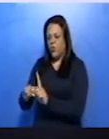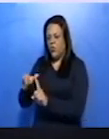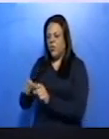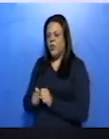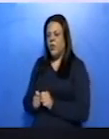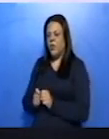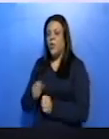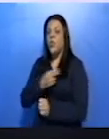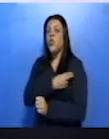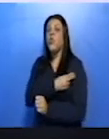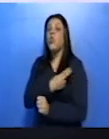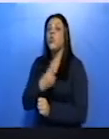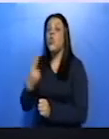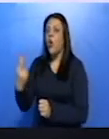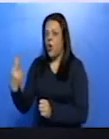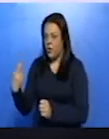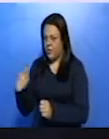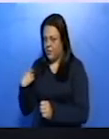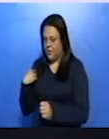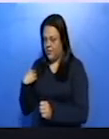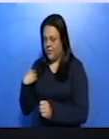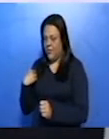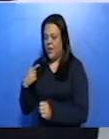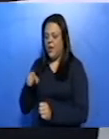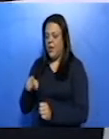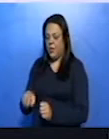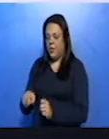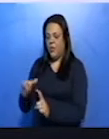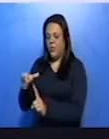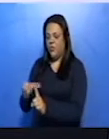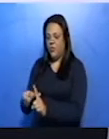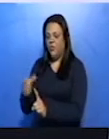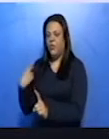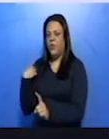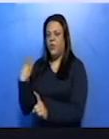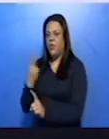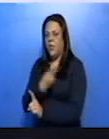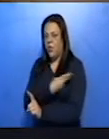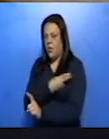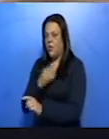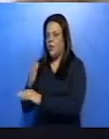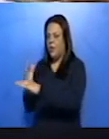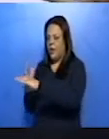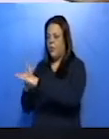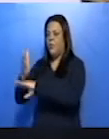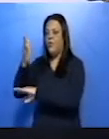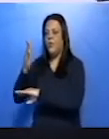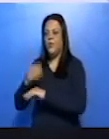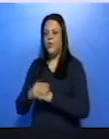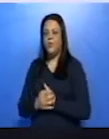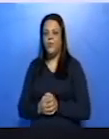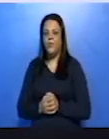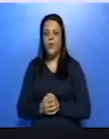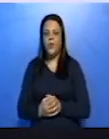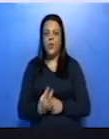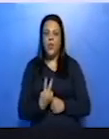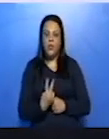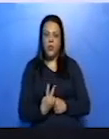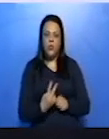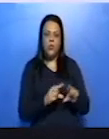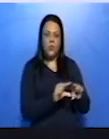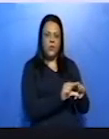todos aqui agindo como sujeito. Então, eu tenho minha primeira oração principal e eu tenho a oração subordinada que ela